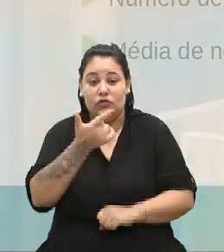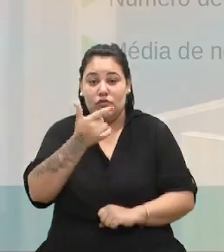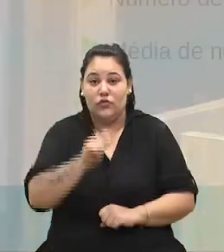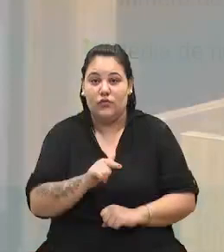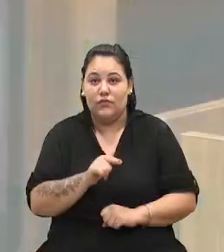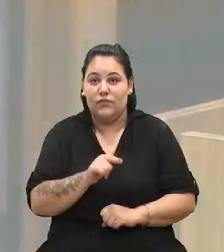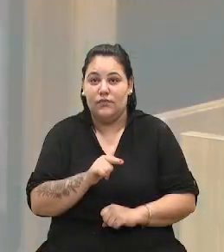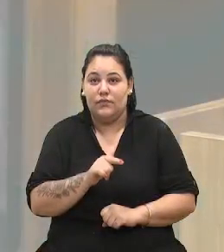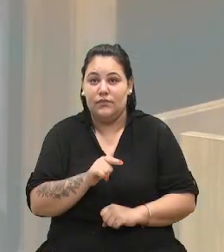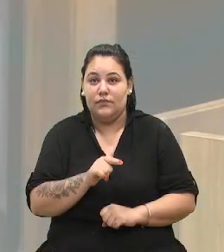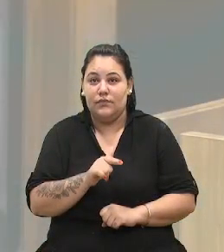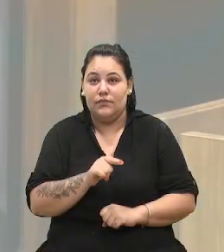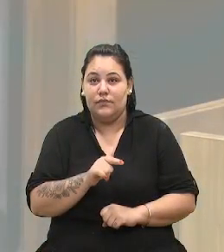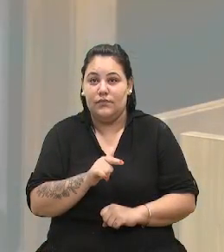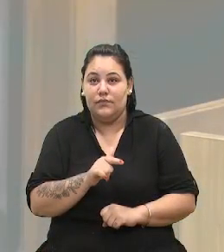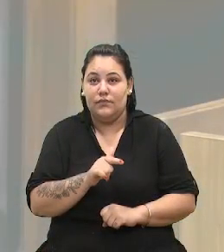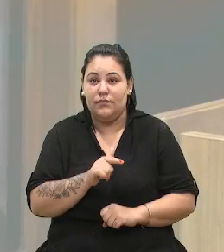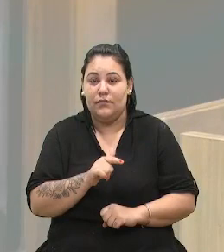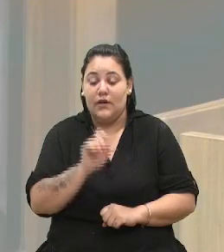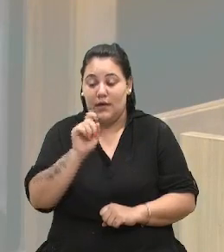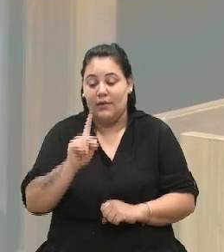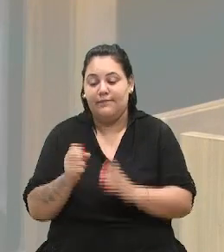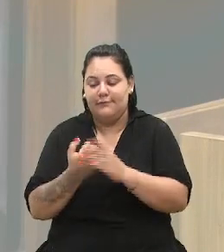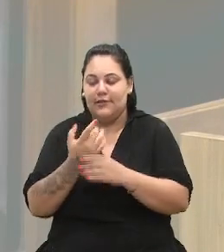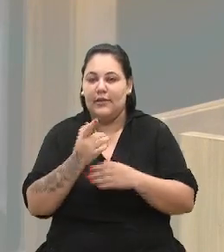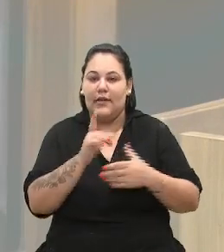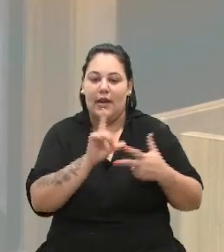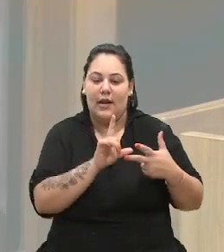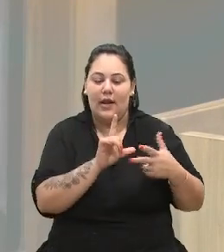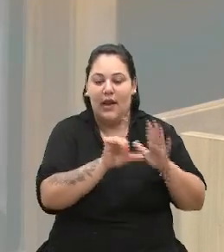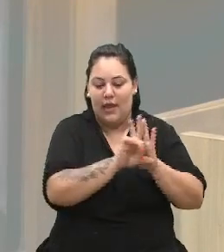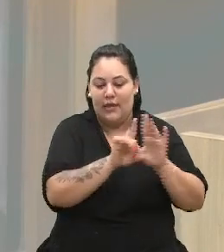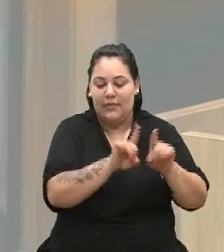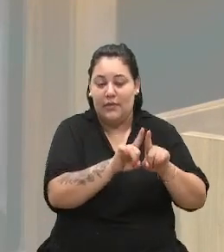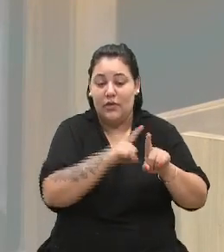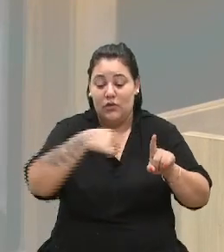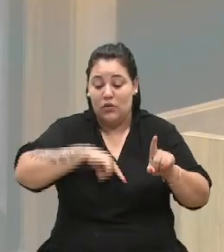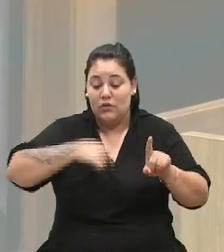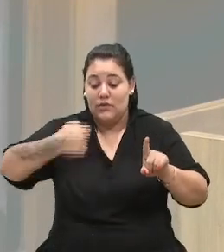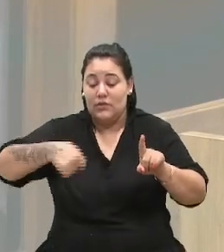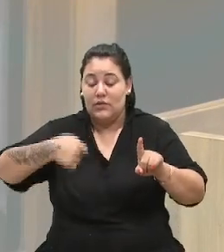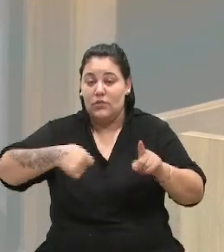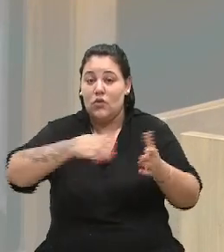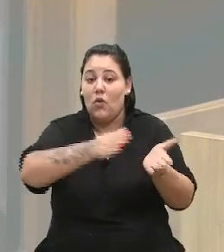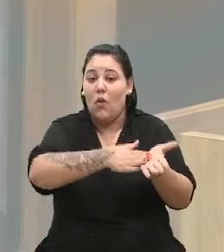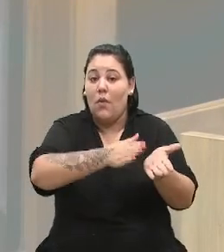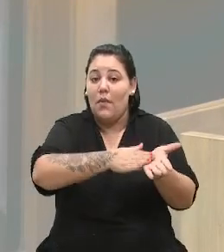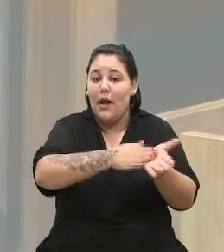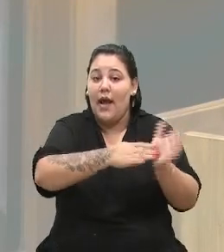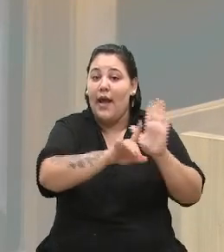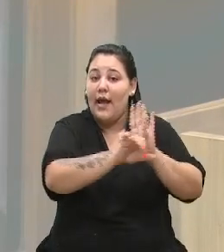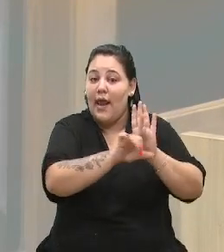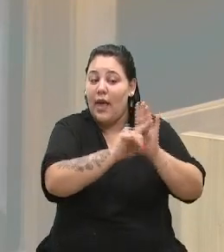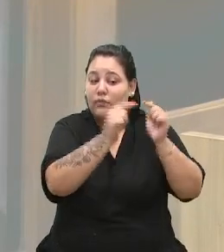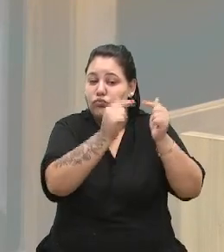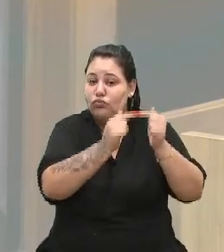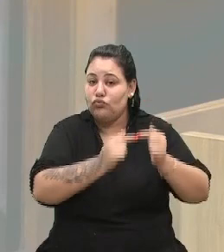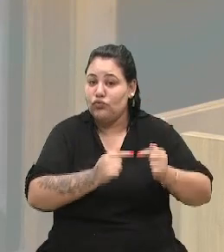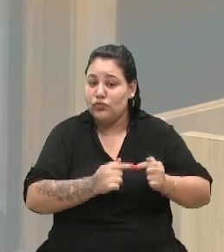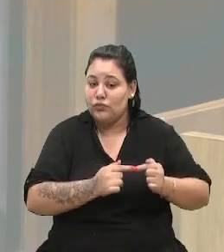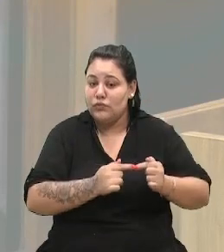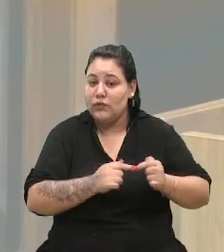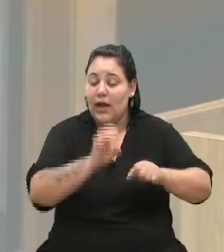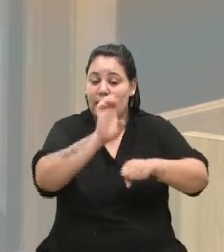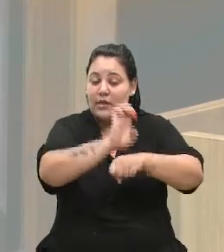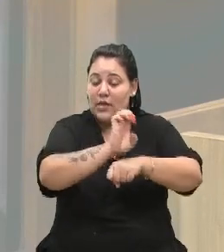dos legisladores. Nós temos que cobrar que a regulação funcione, que a regulação estadual, que o